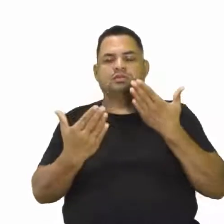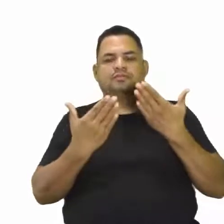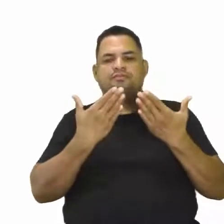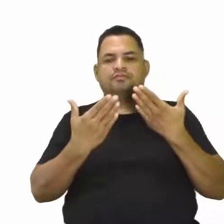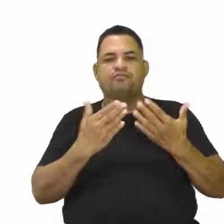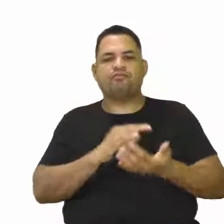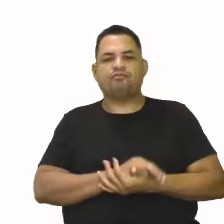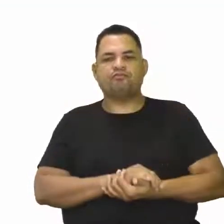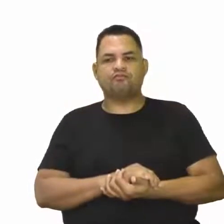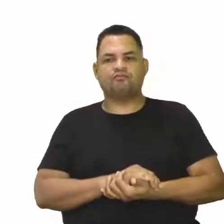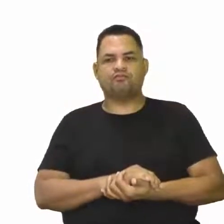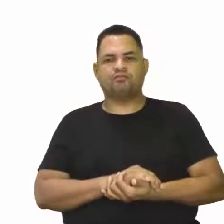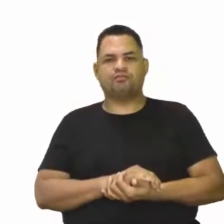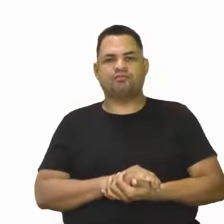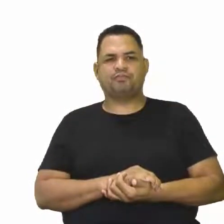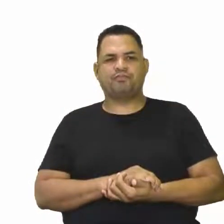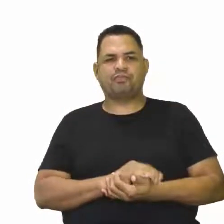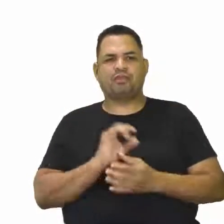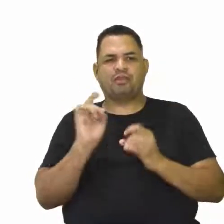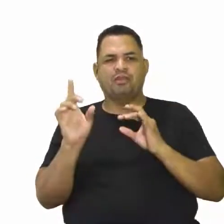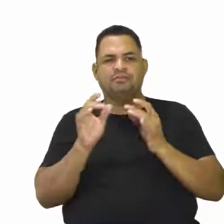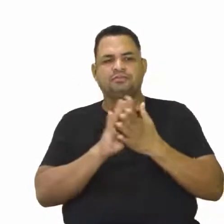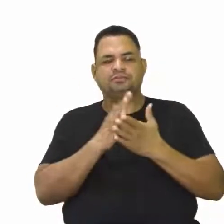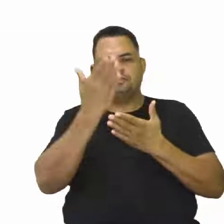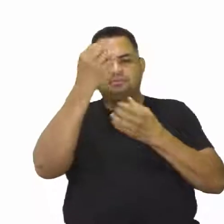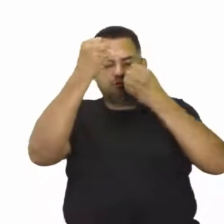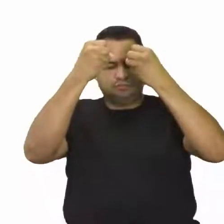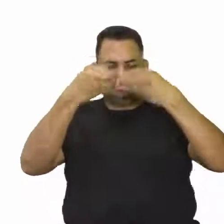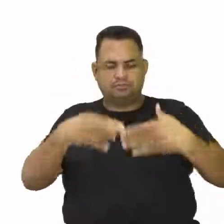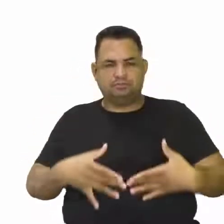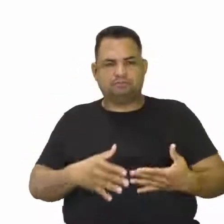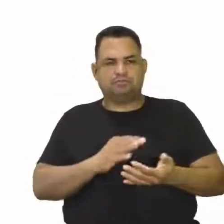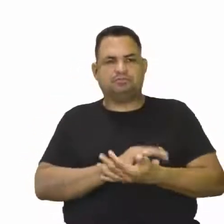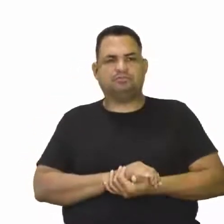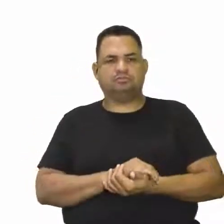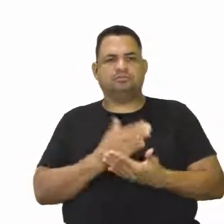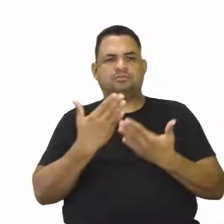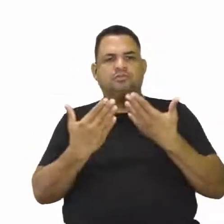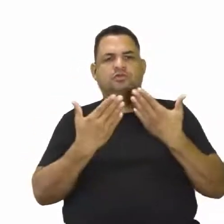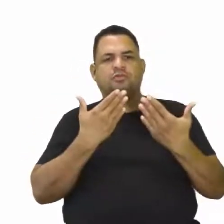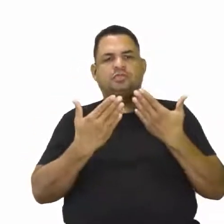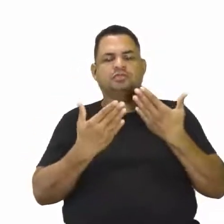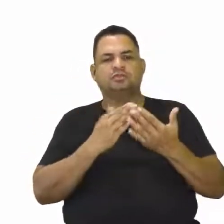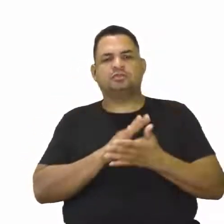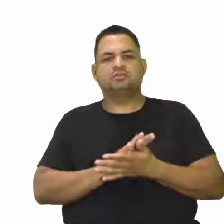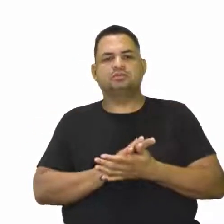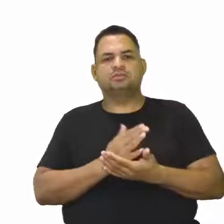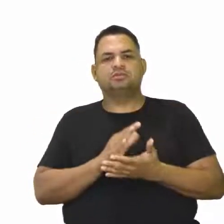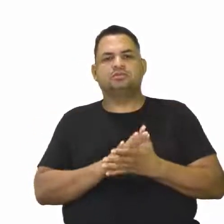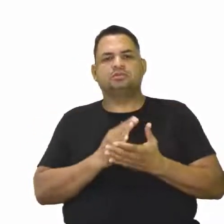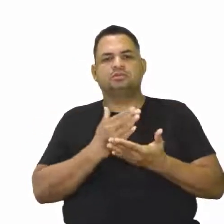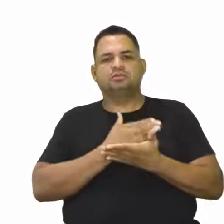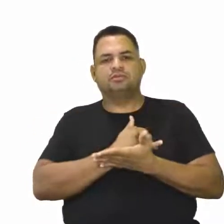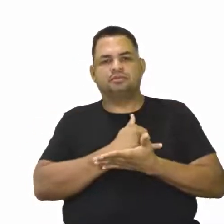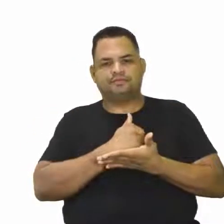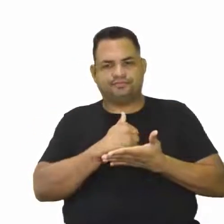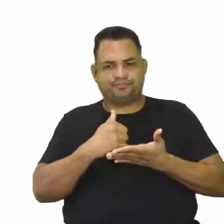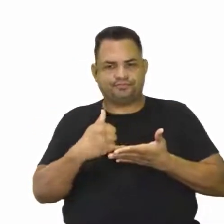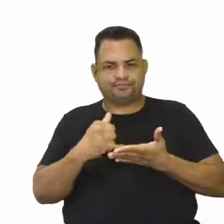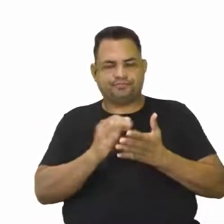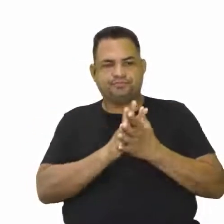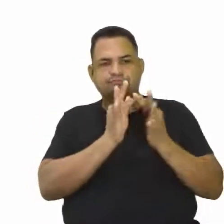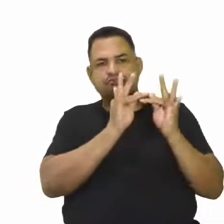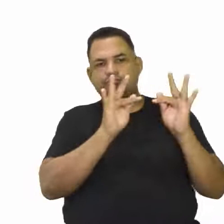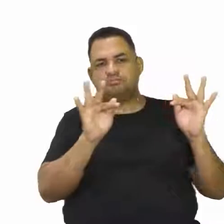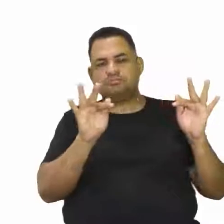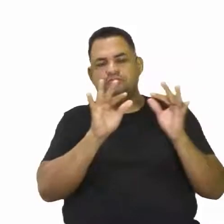comparação. Então vamos ver cada uma delas com as explicações. As comparativas, elas vão introduzir a uma